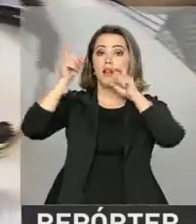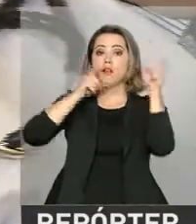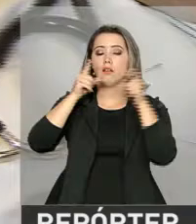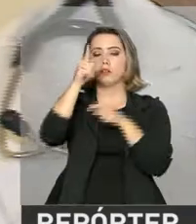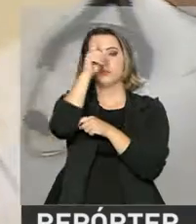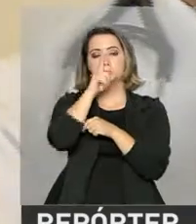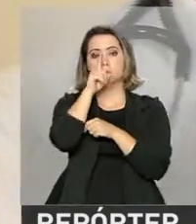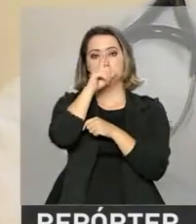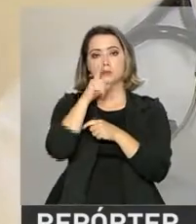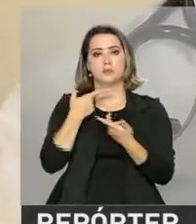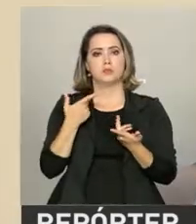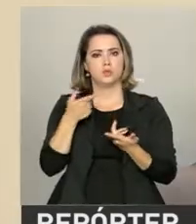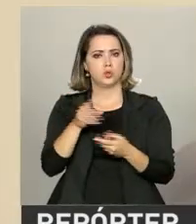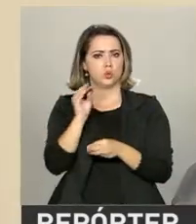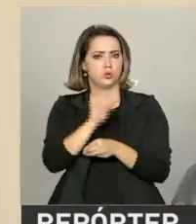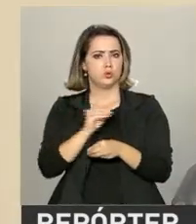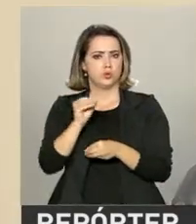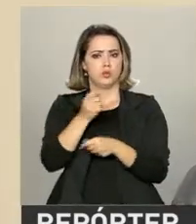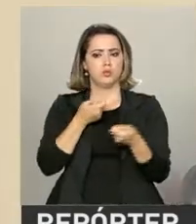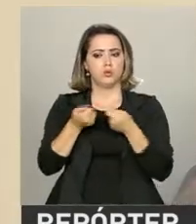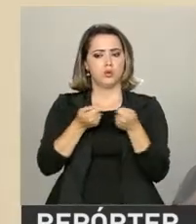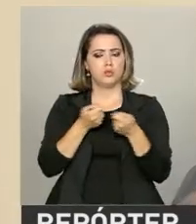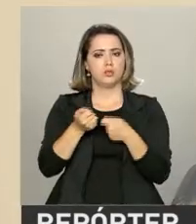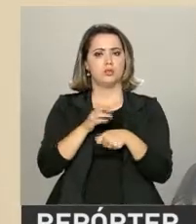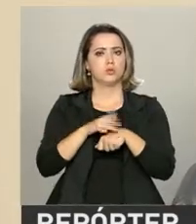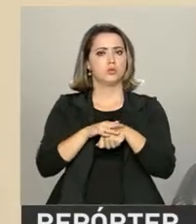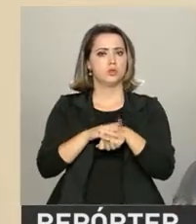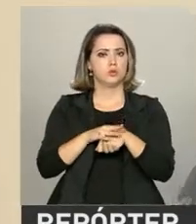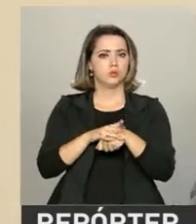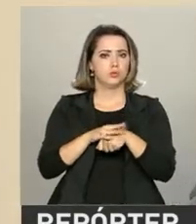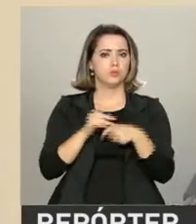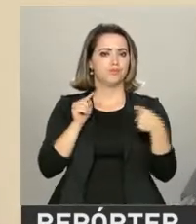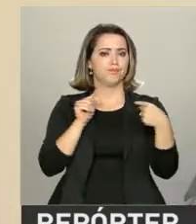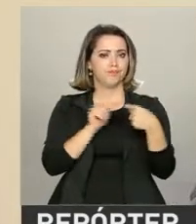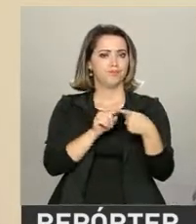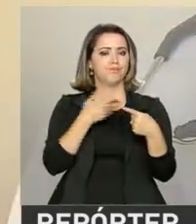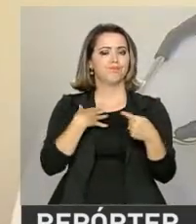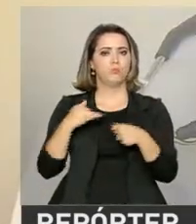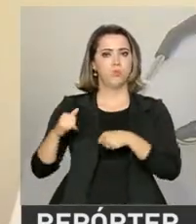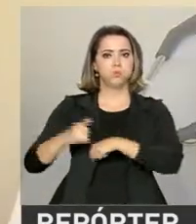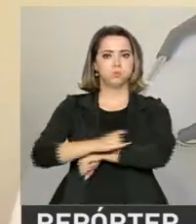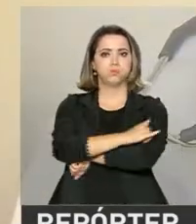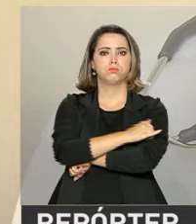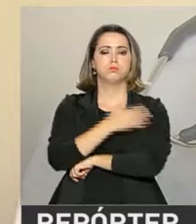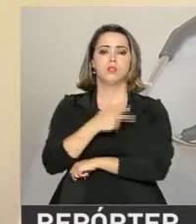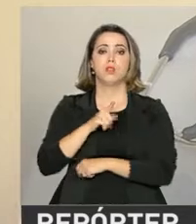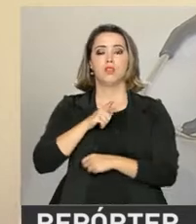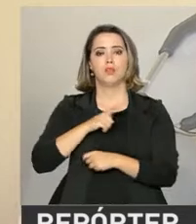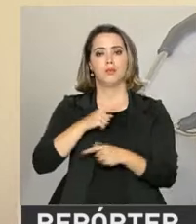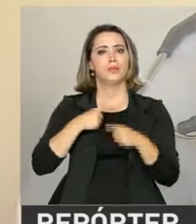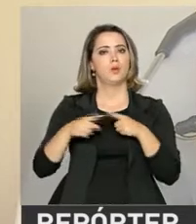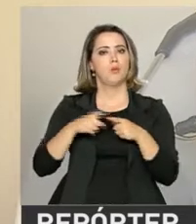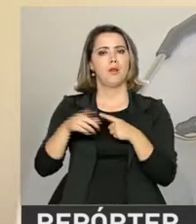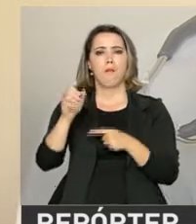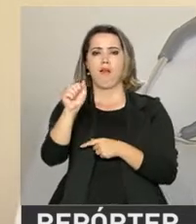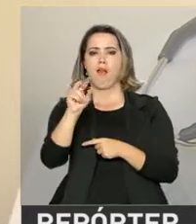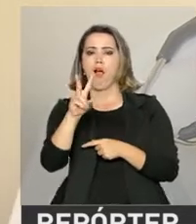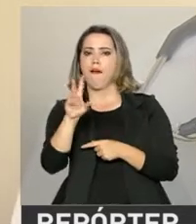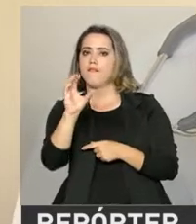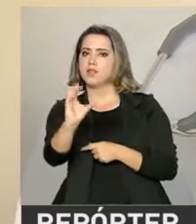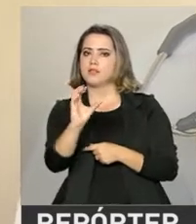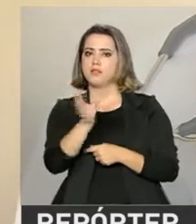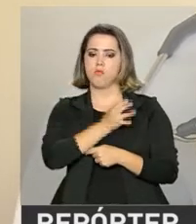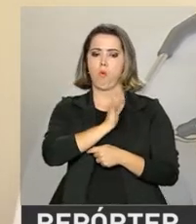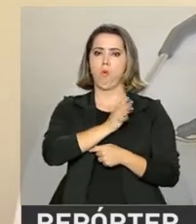riscos graves de não se tratar e controlar doenças crônicas relacionadas à obesidade. Ele tem mais chance de ter AVC, mais chance de ter